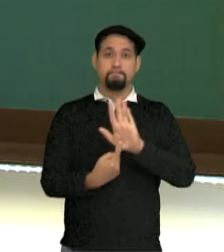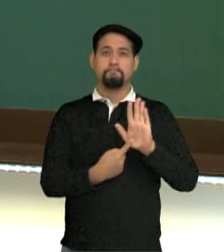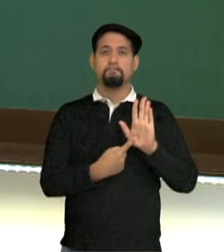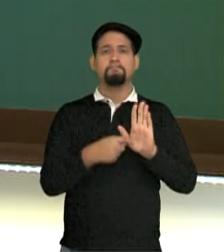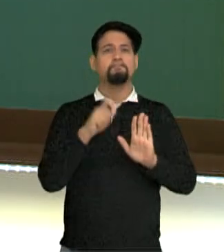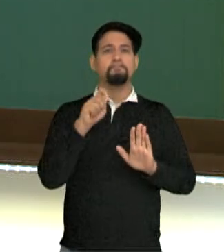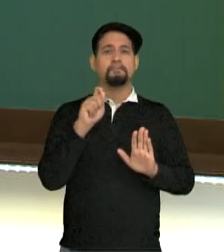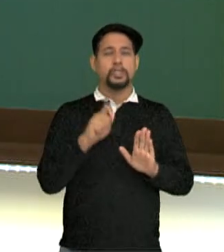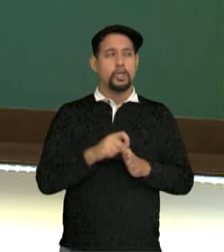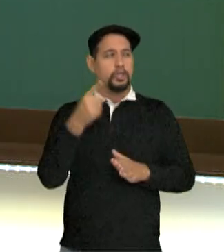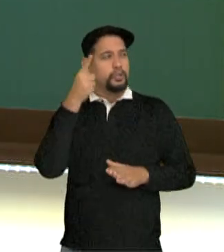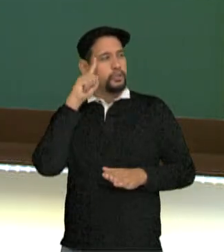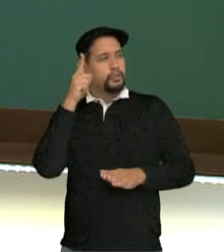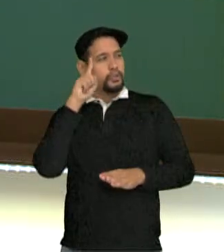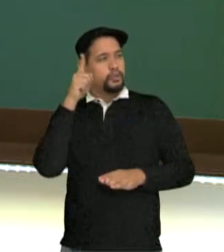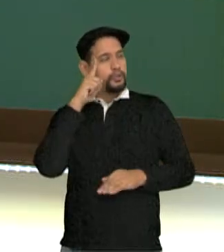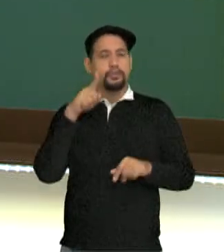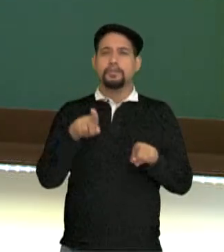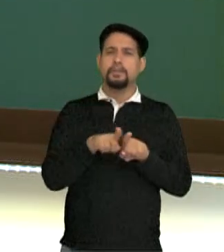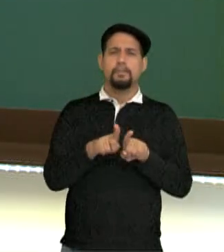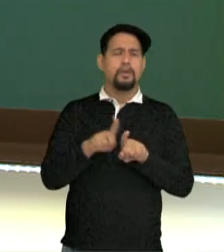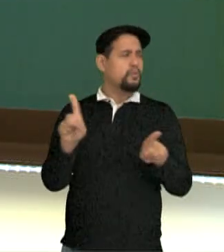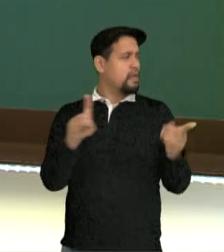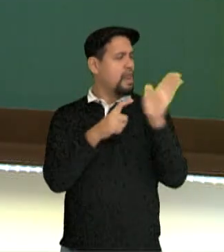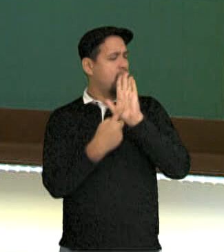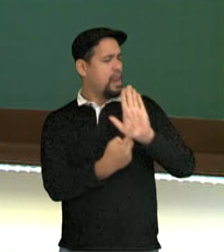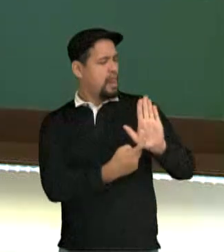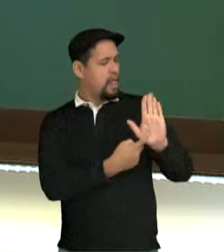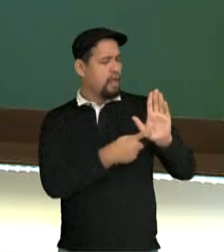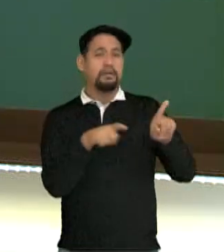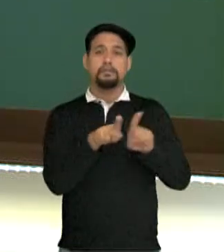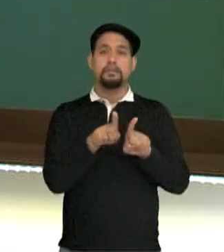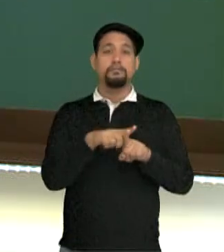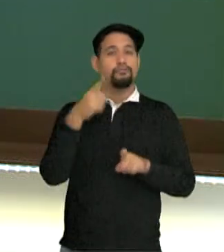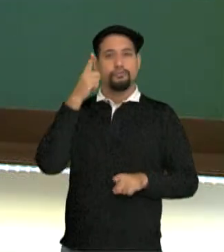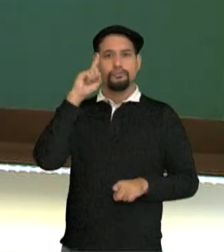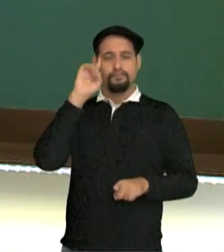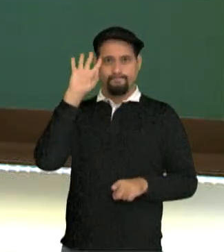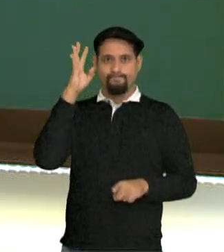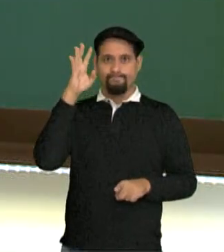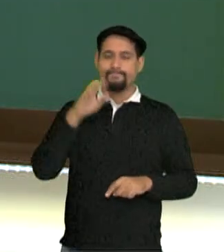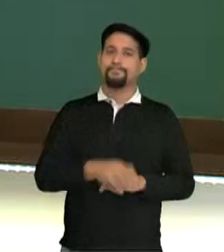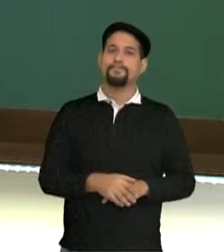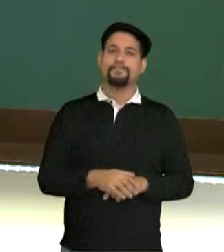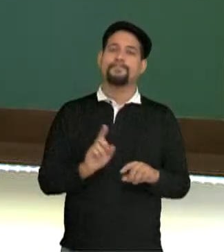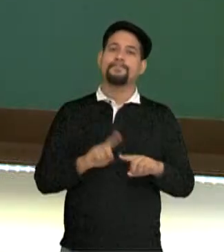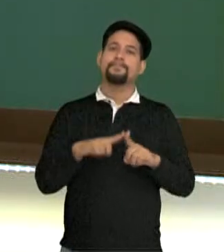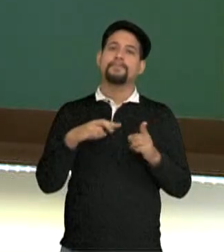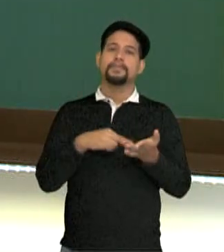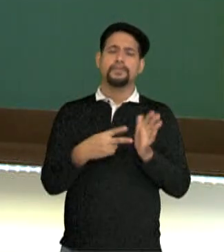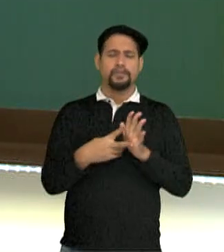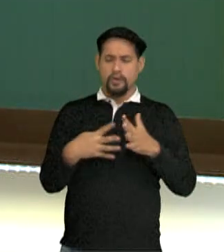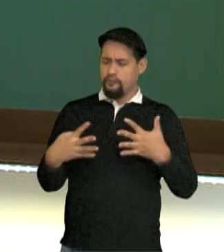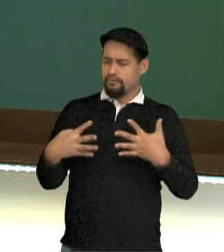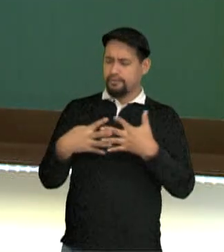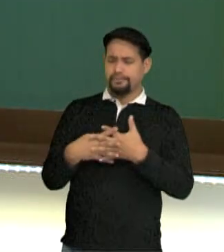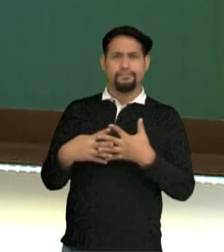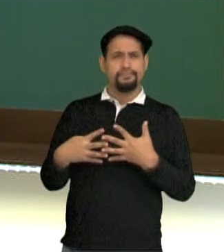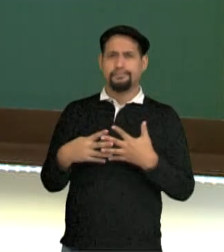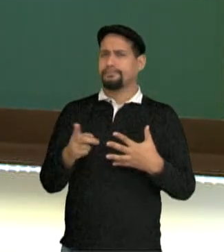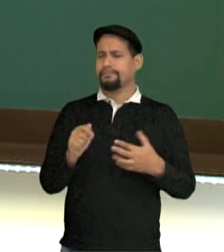situação cotidiana. O que ela mostra? Uma situação do dia a dia. E, por vezes, o conflito não